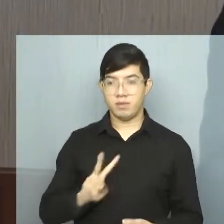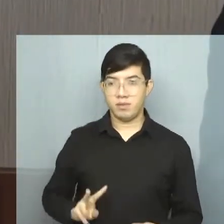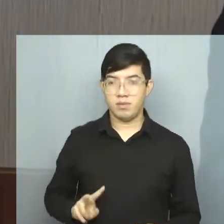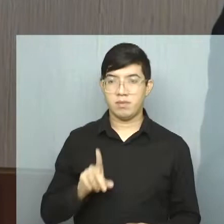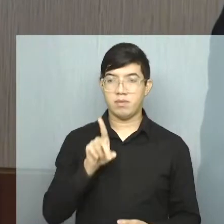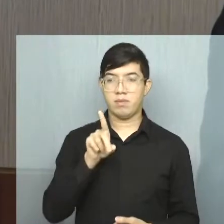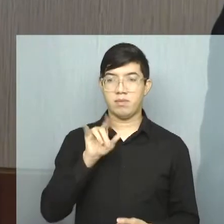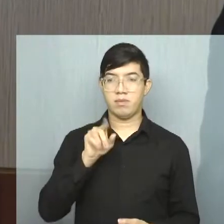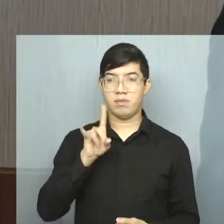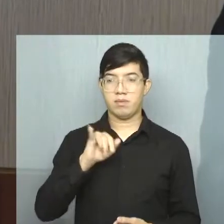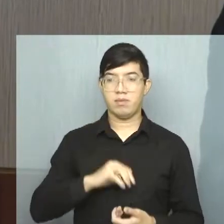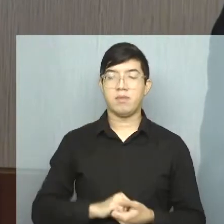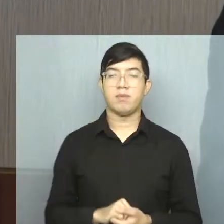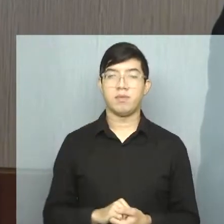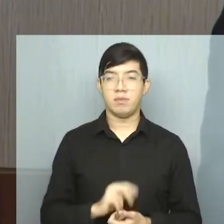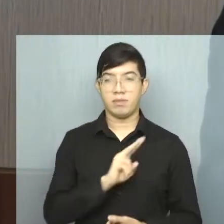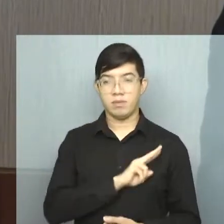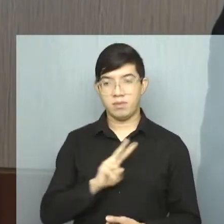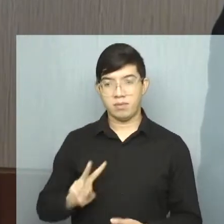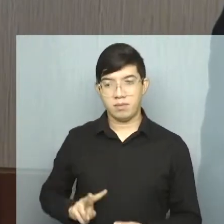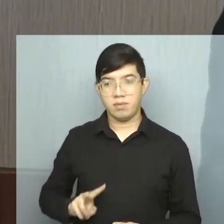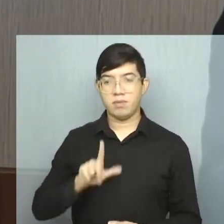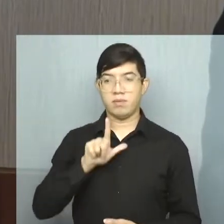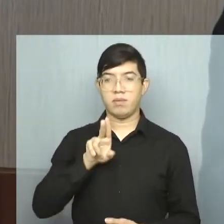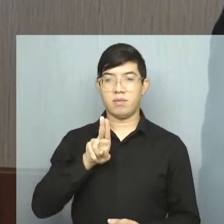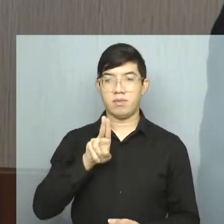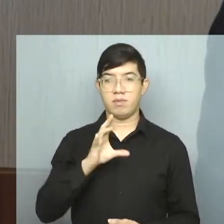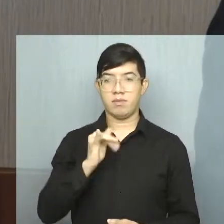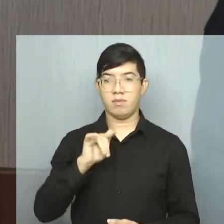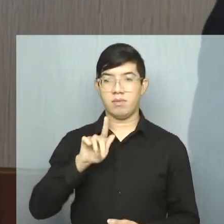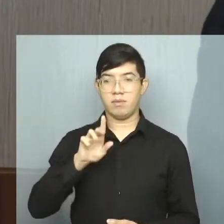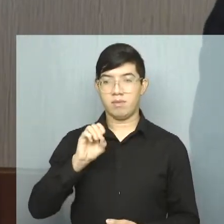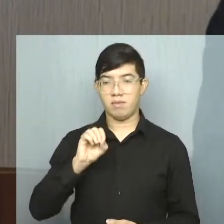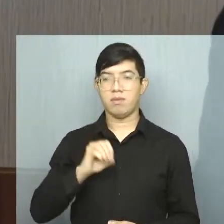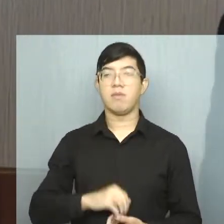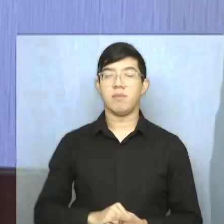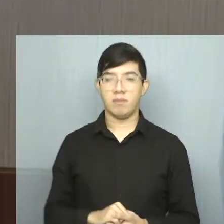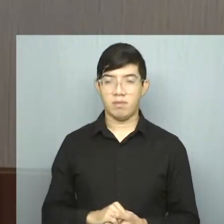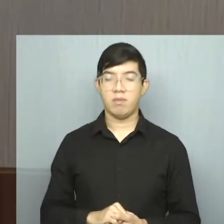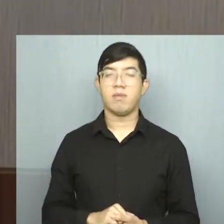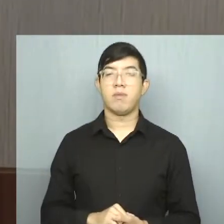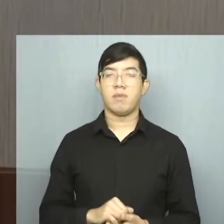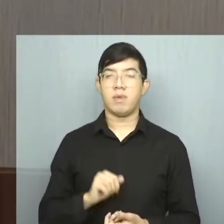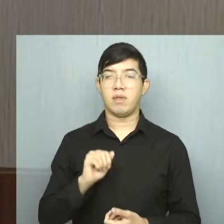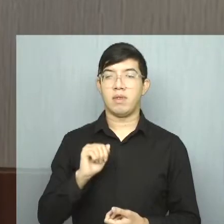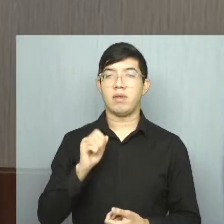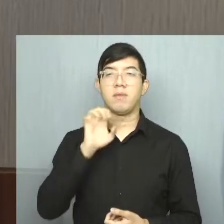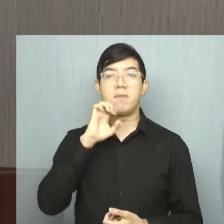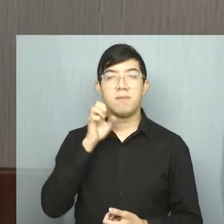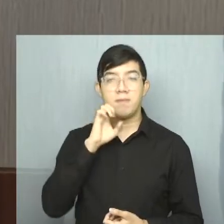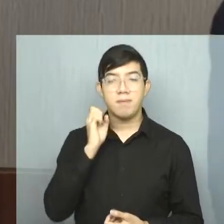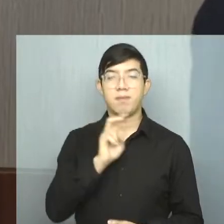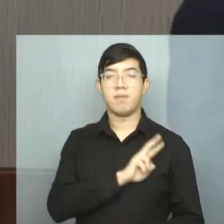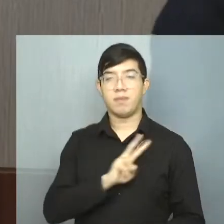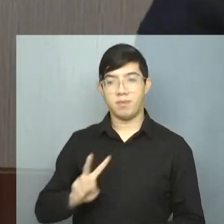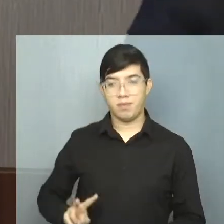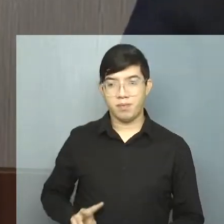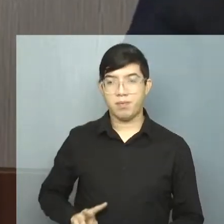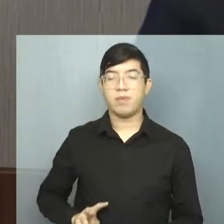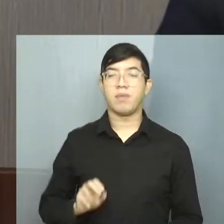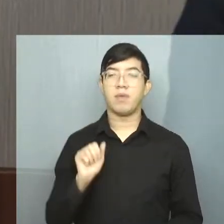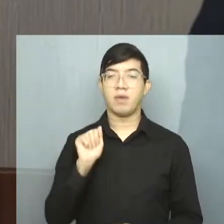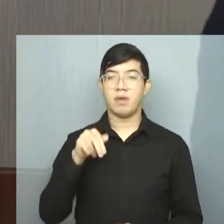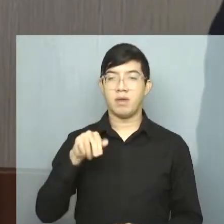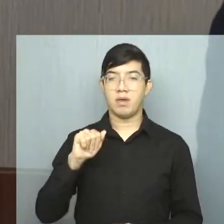Mangueira, vereador Dr. Luciano Girão, vereador Emanuel Acrísio, vereadora enfermeira